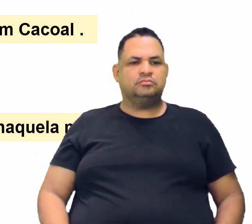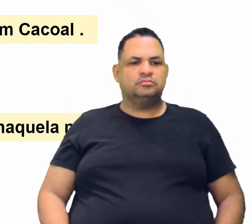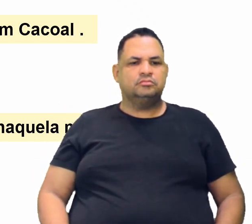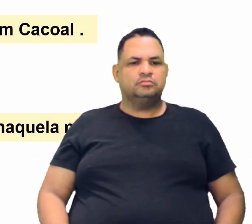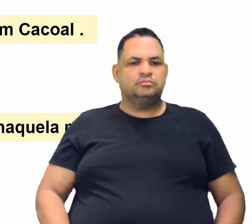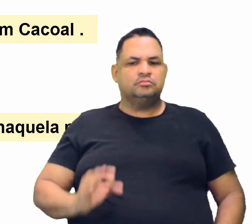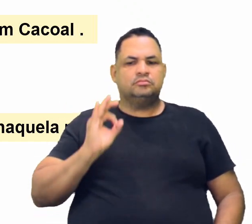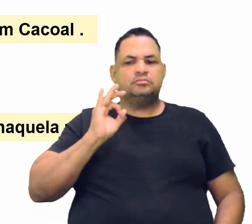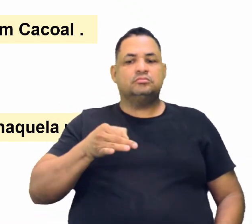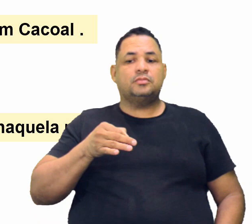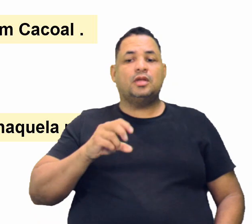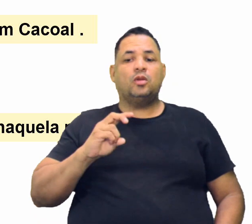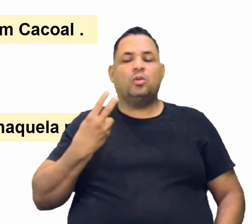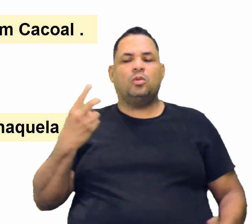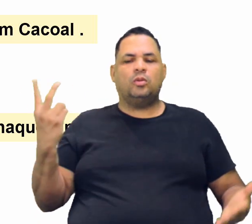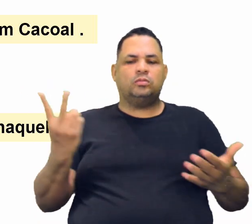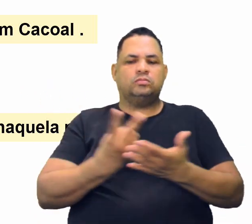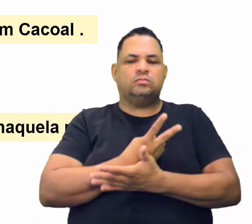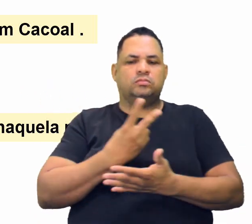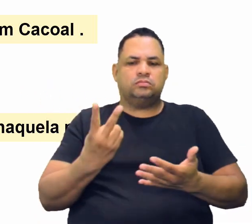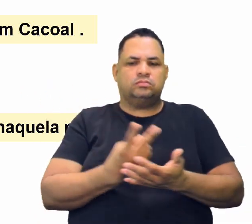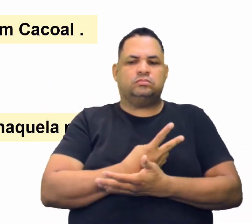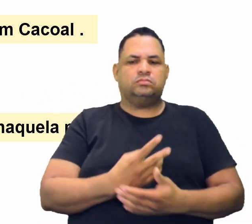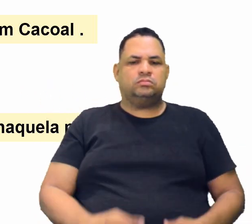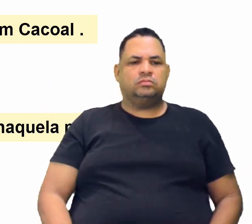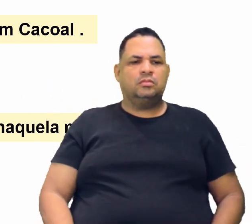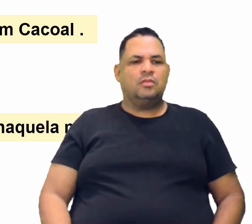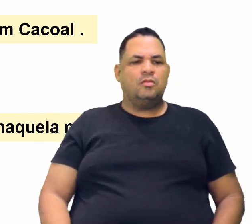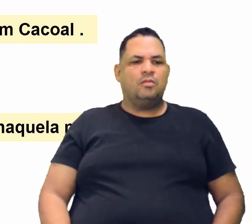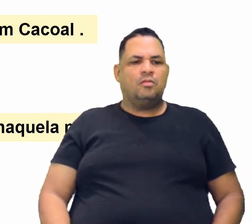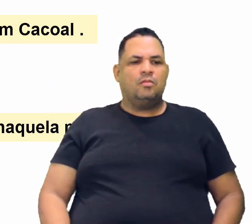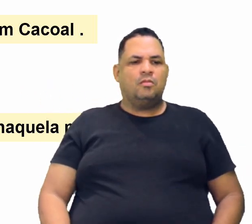Tá certo ou tá errado?